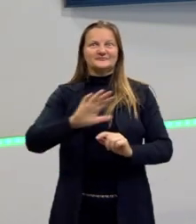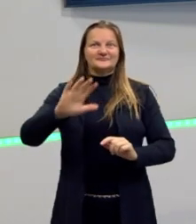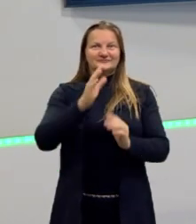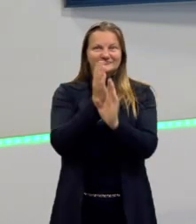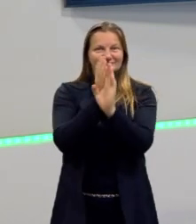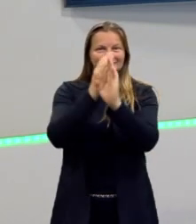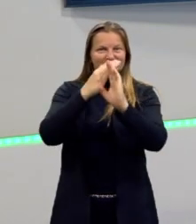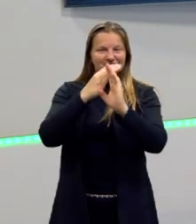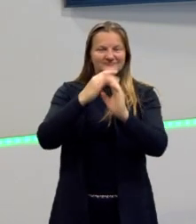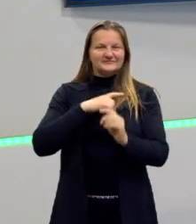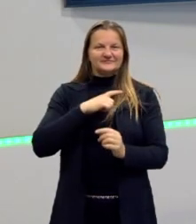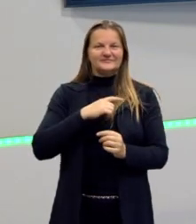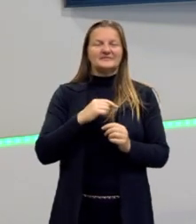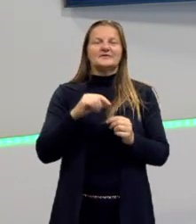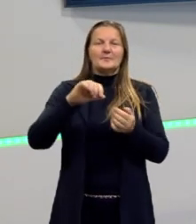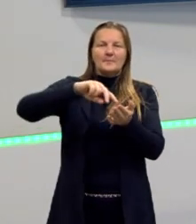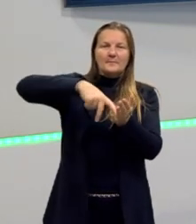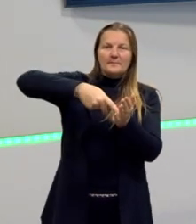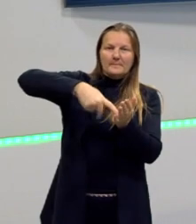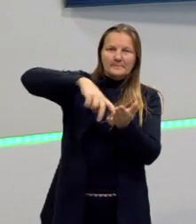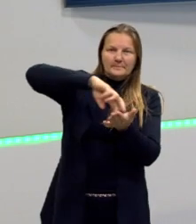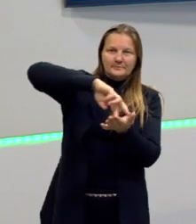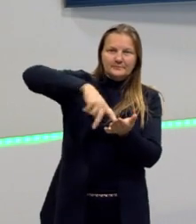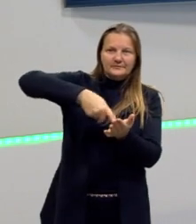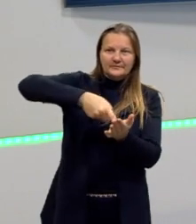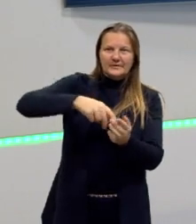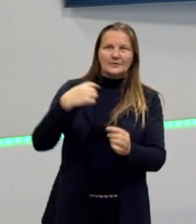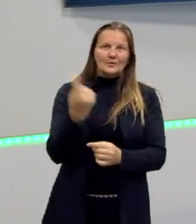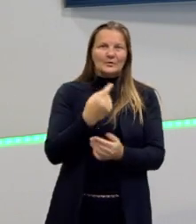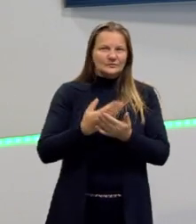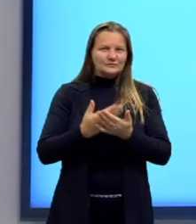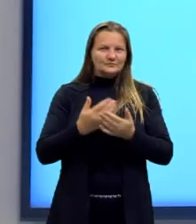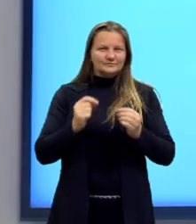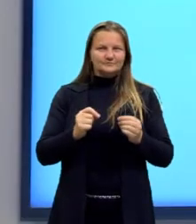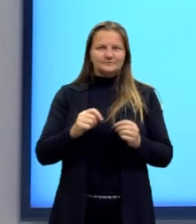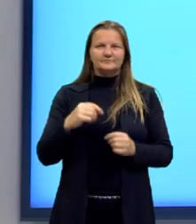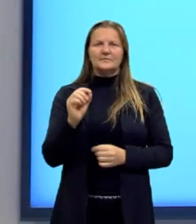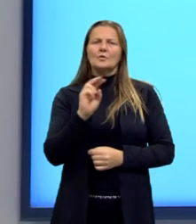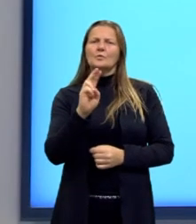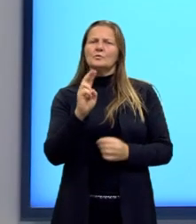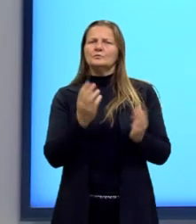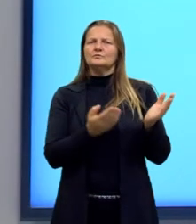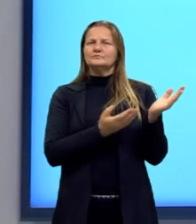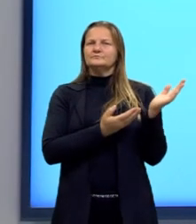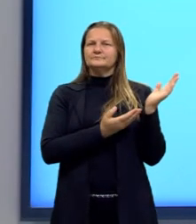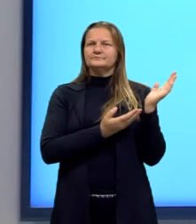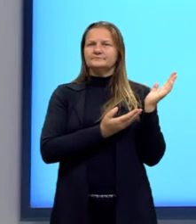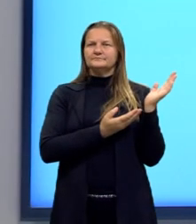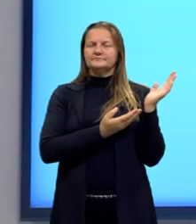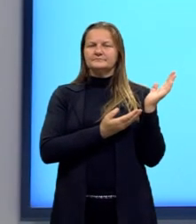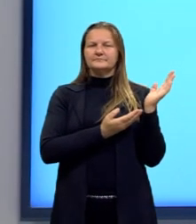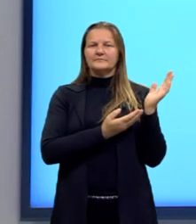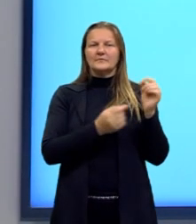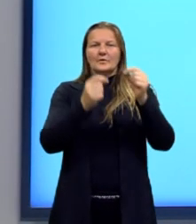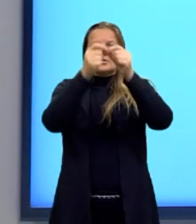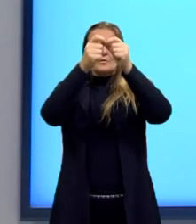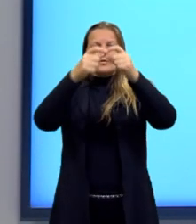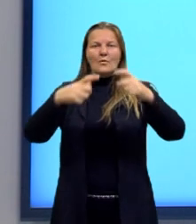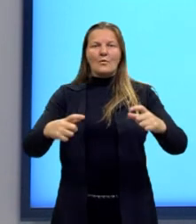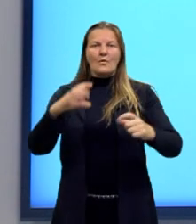então mais um sólido de revolução que a gente vai estudar nós chamamos então de Cone um sólido geométrico